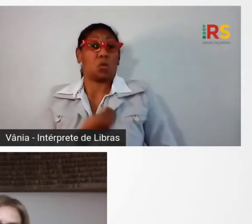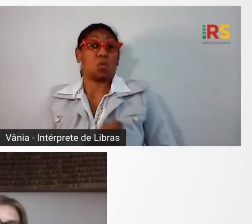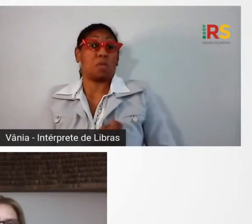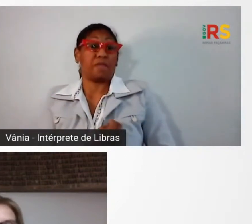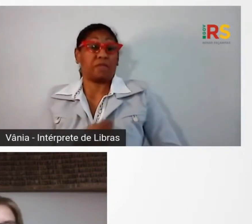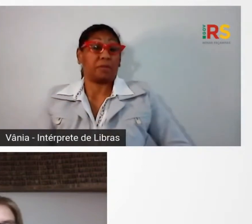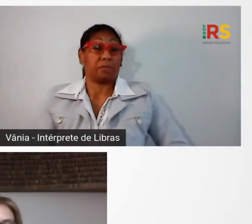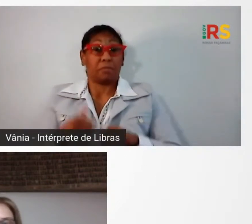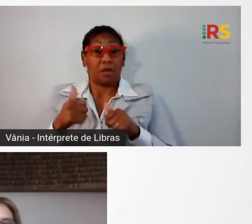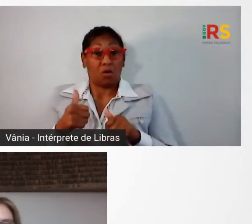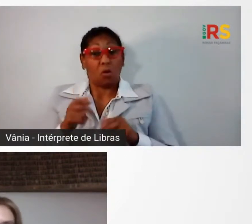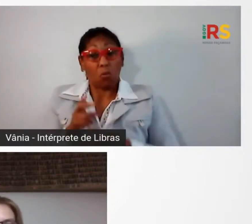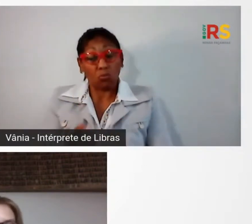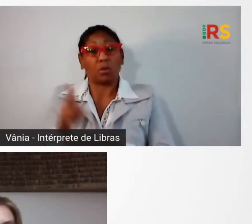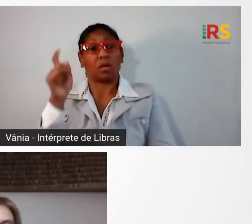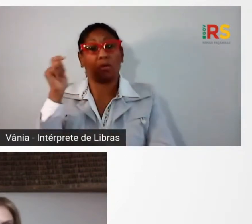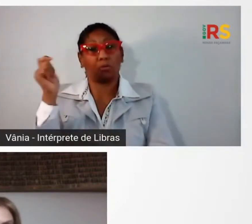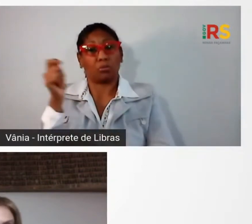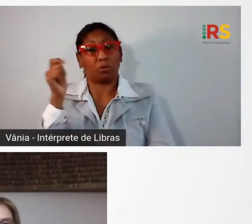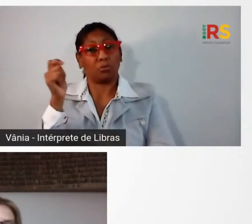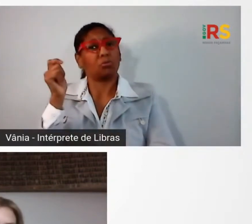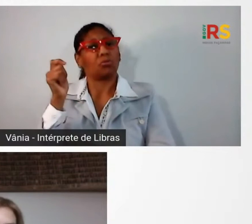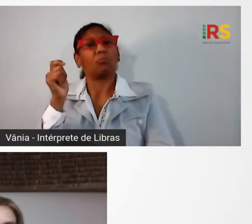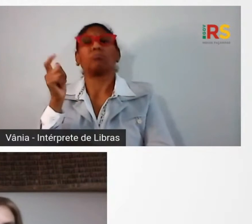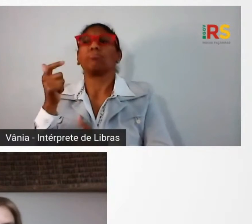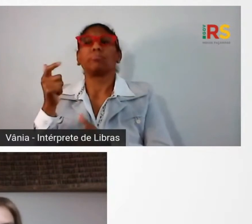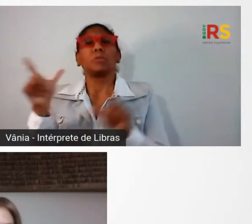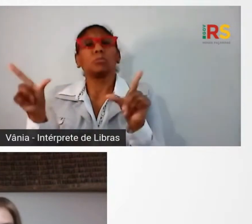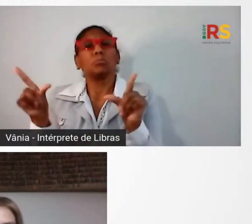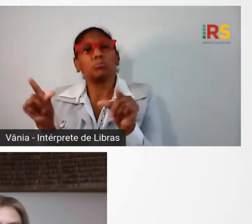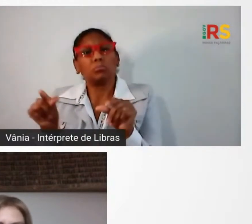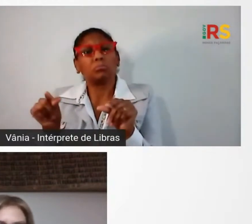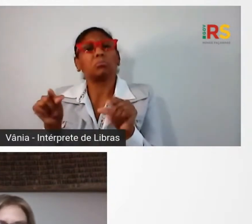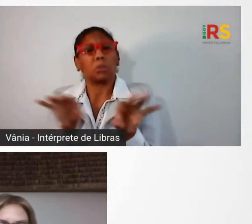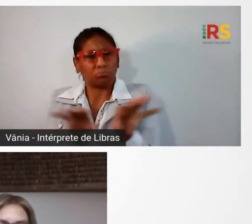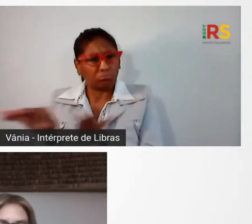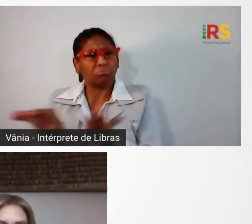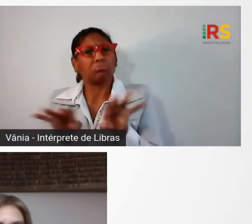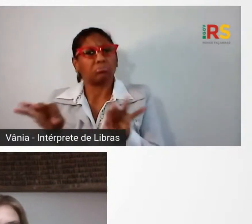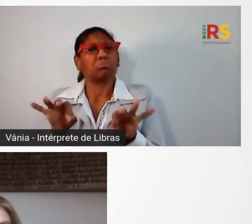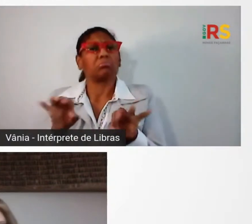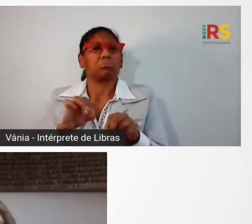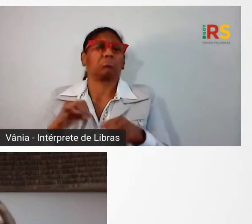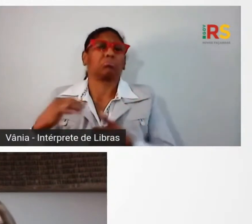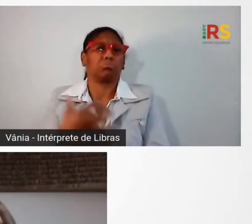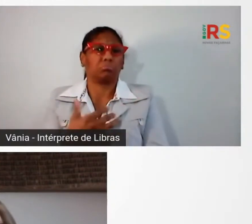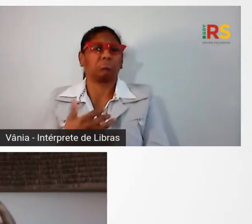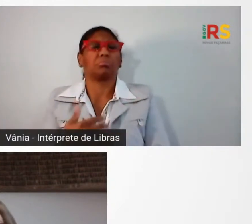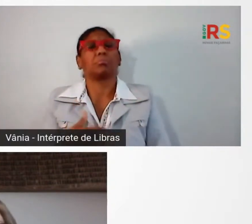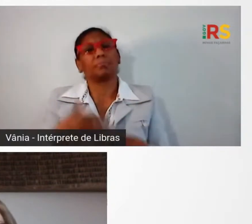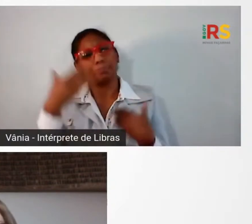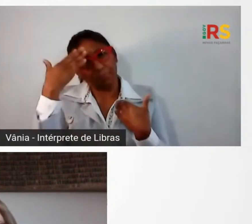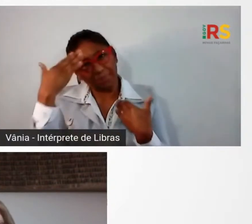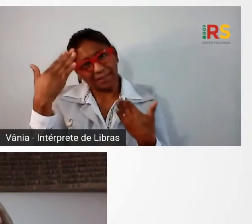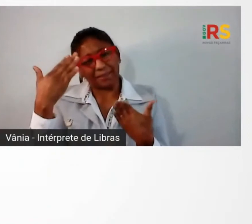manter o estado do Rio Grande do Sul entre os estados com a melhor gestão da pandemia. Perfeito, obrigado, Leani. Nós vamos às